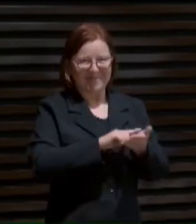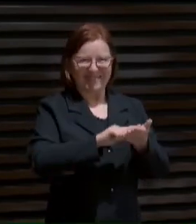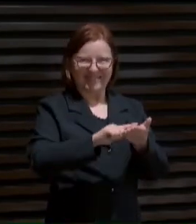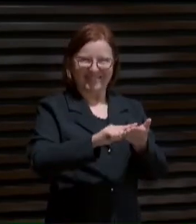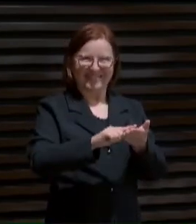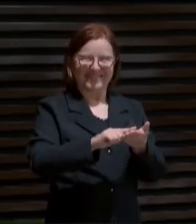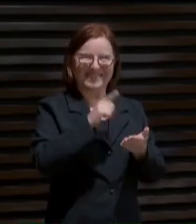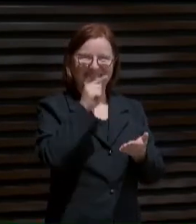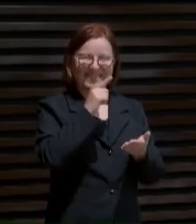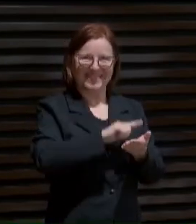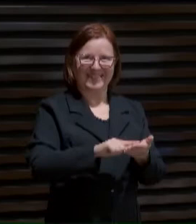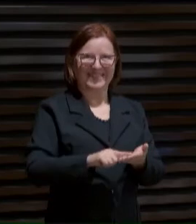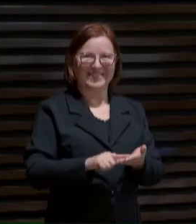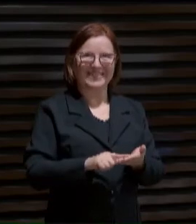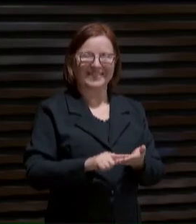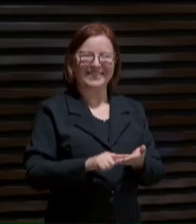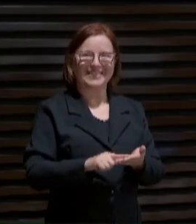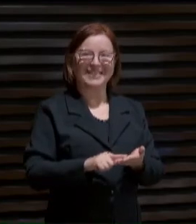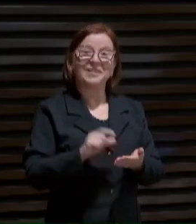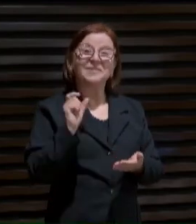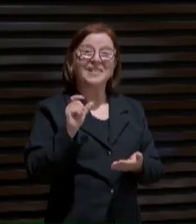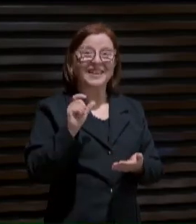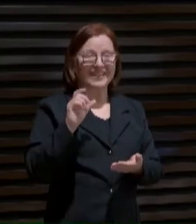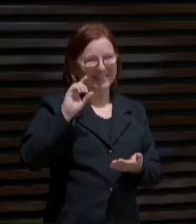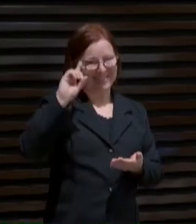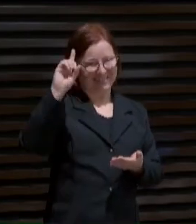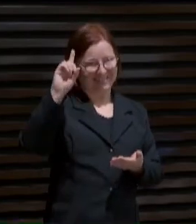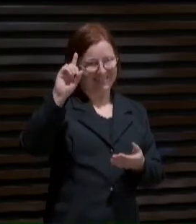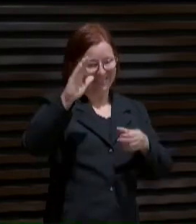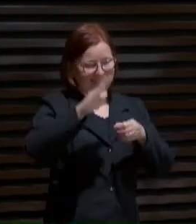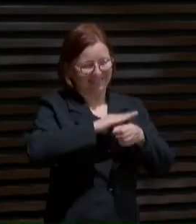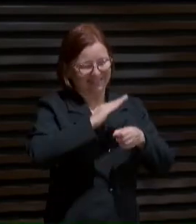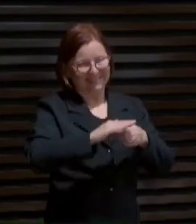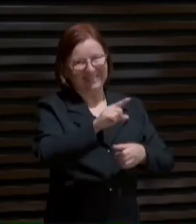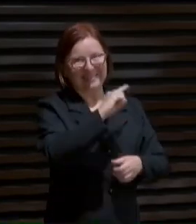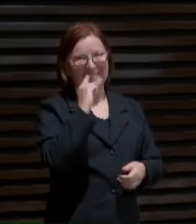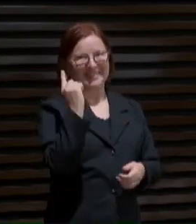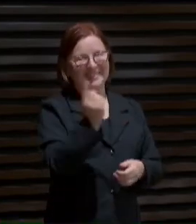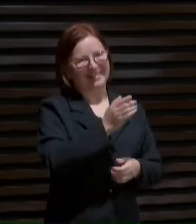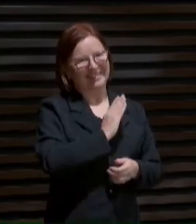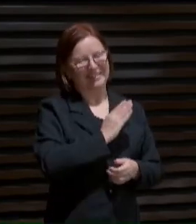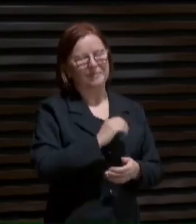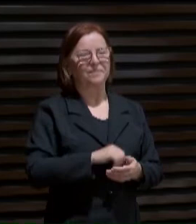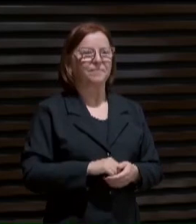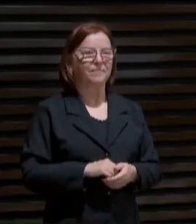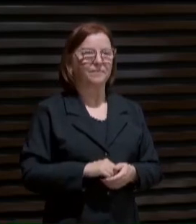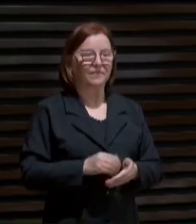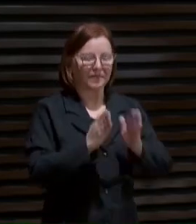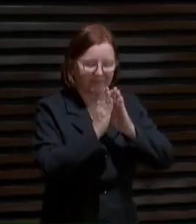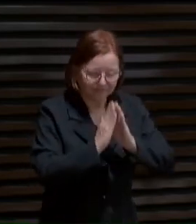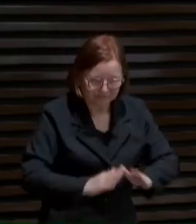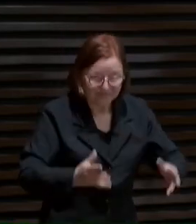limpa é a palavra de Deus encharcando os nossos corações a adoração aceitável